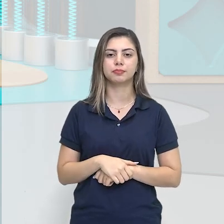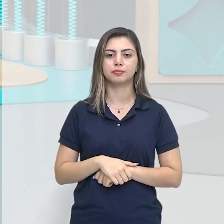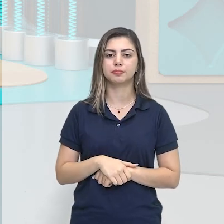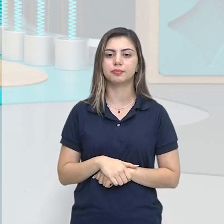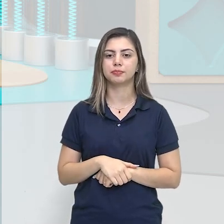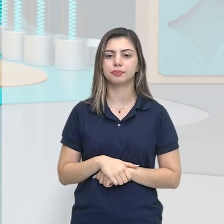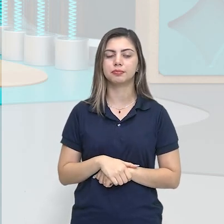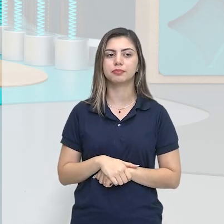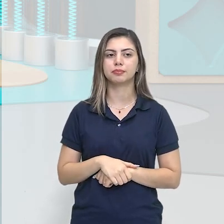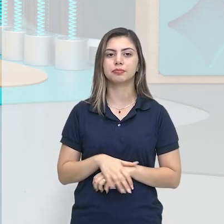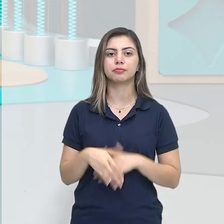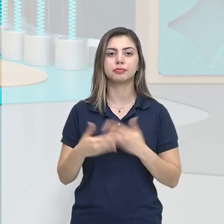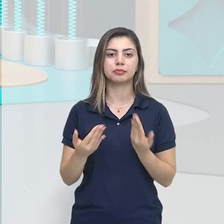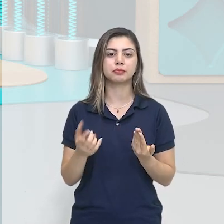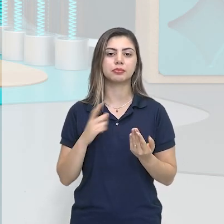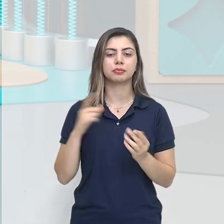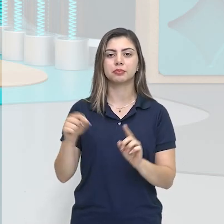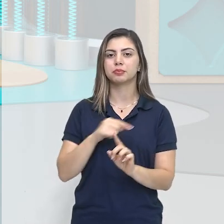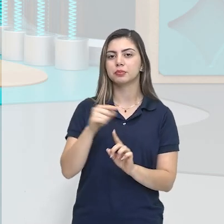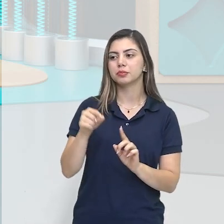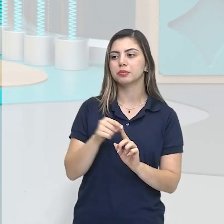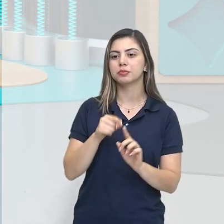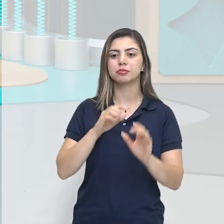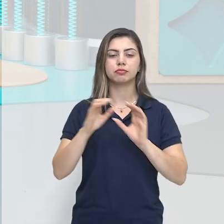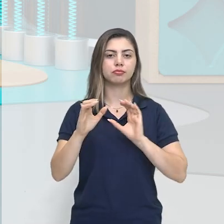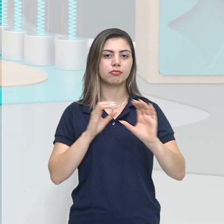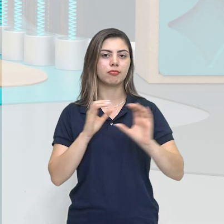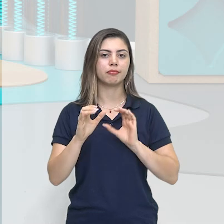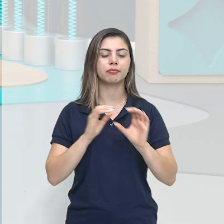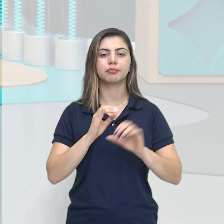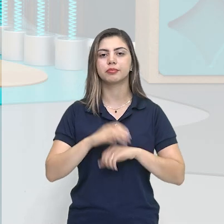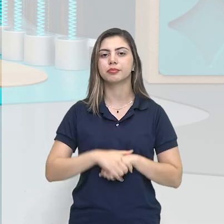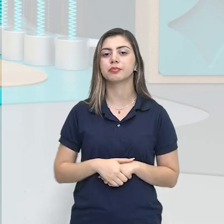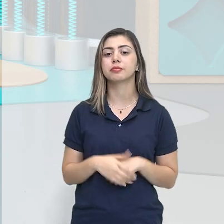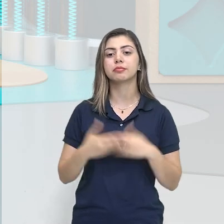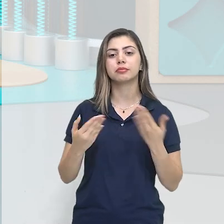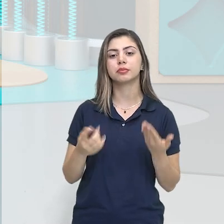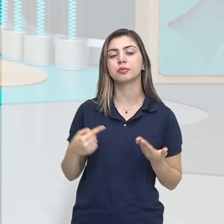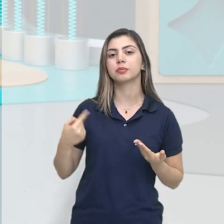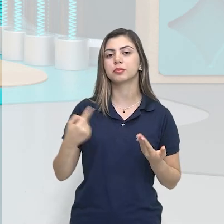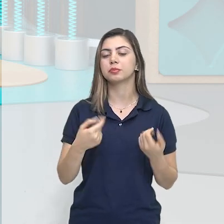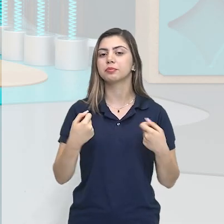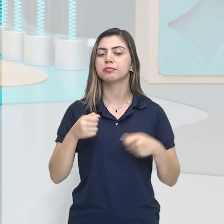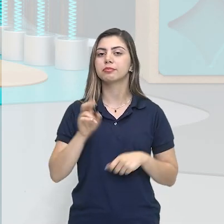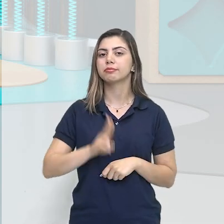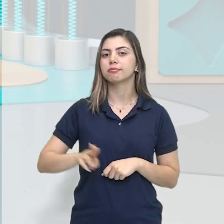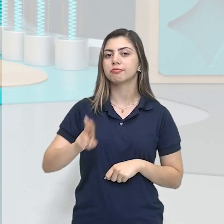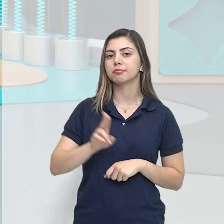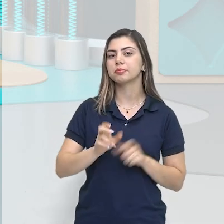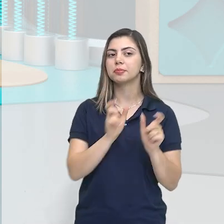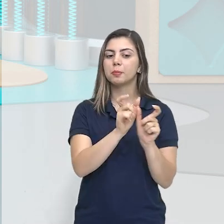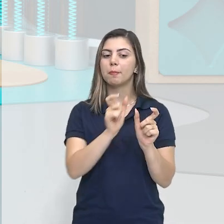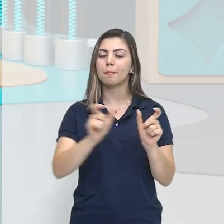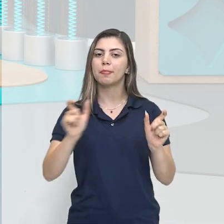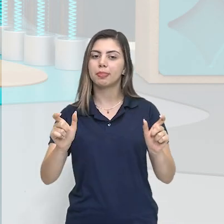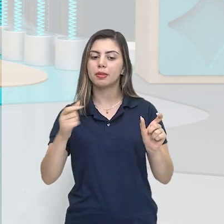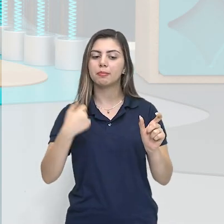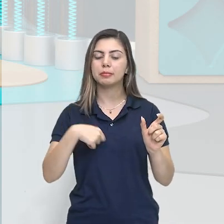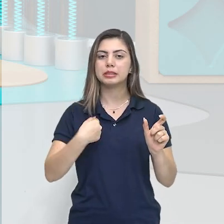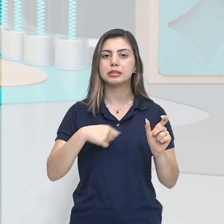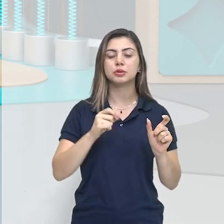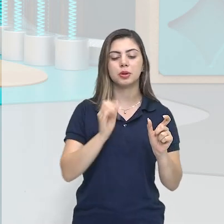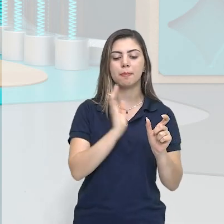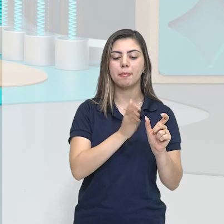dita, aquilo que você quer comunicar, informar. E aí a gente precisa utilizar as palavras de uma certa ordem,